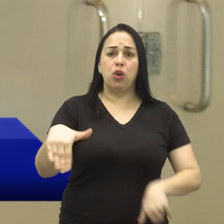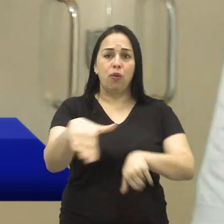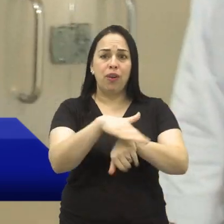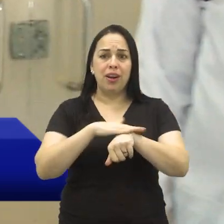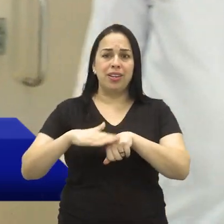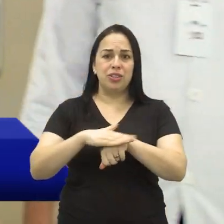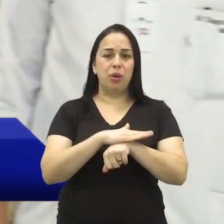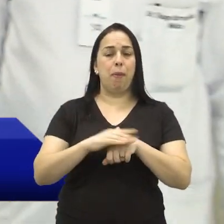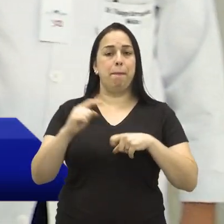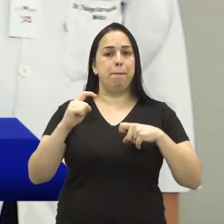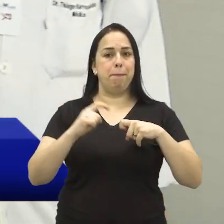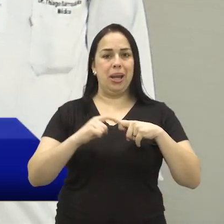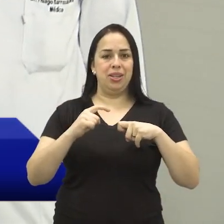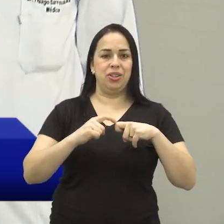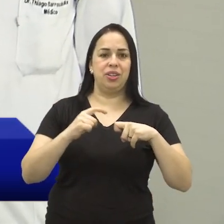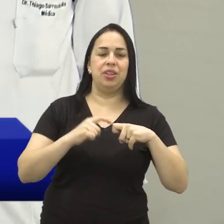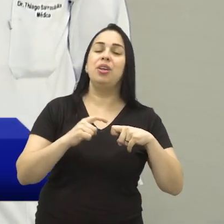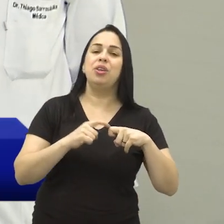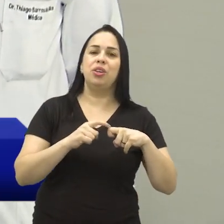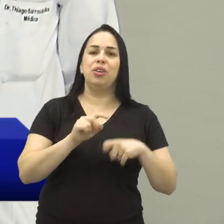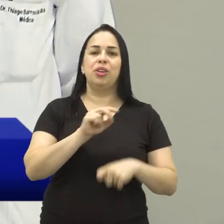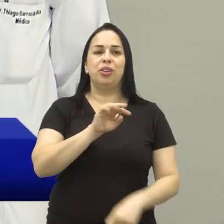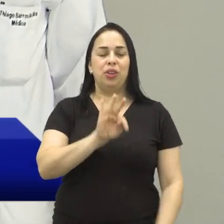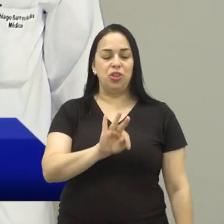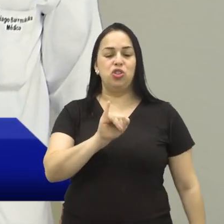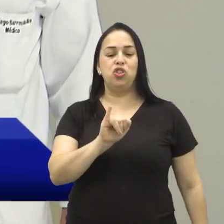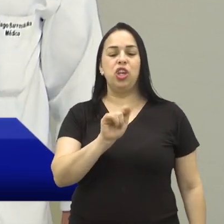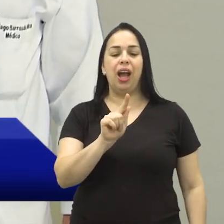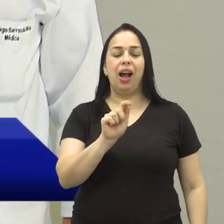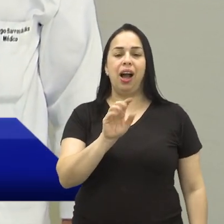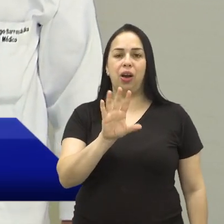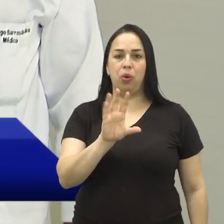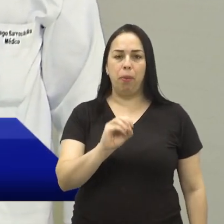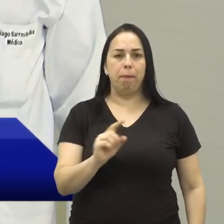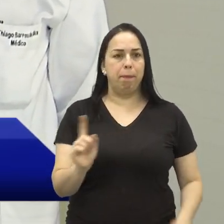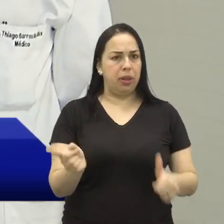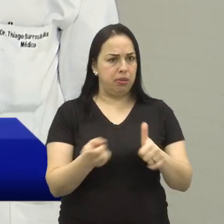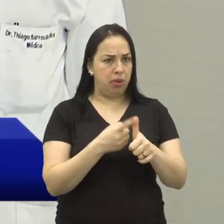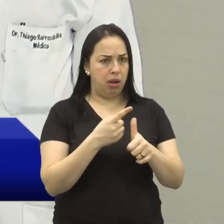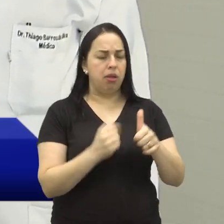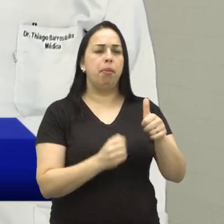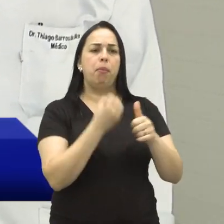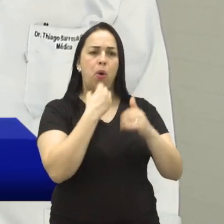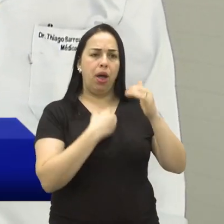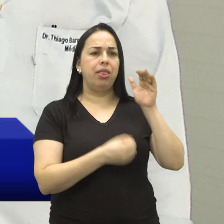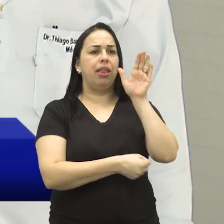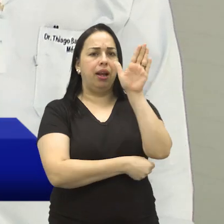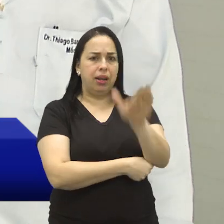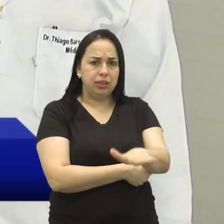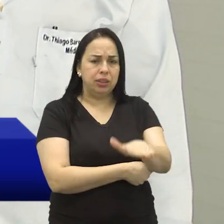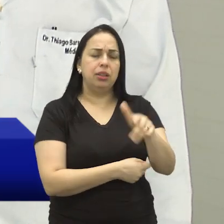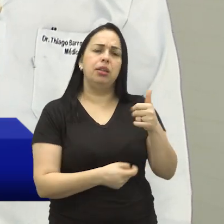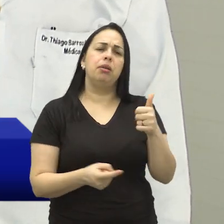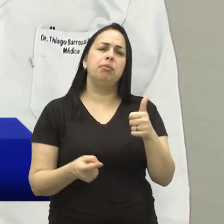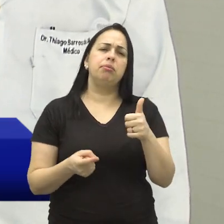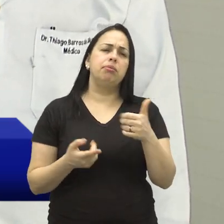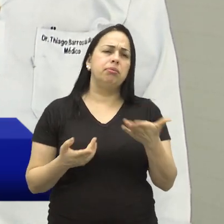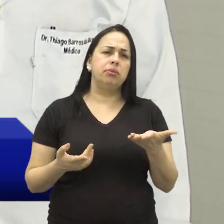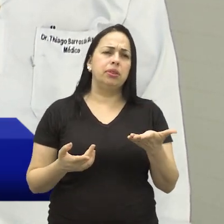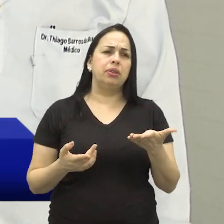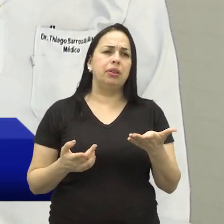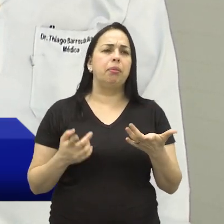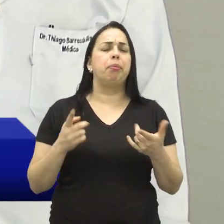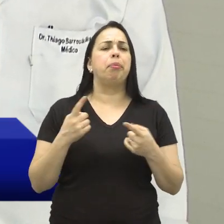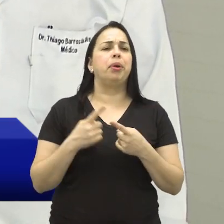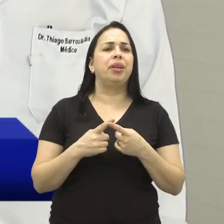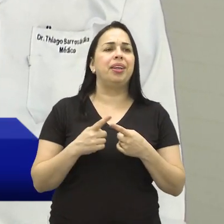conversar agora com o médico cardiologista Tiago Barros. Tiago, primeiro de tudo, boa tarde para você. Tem uma questão aí